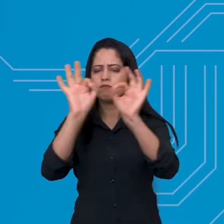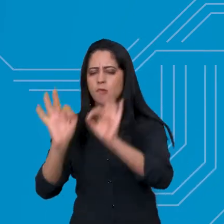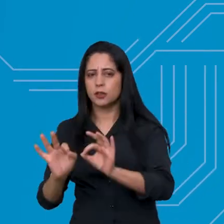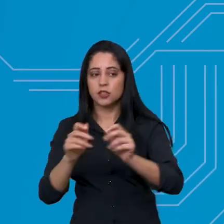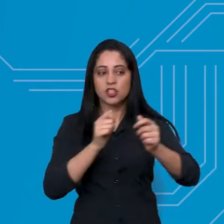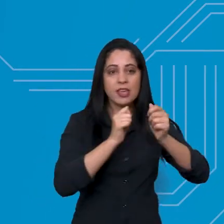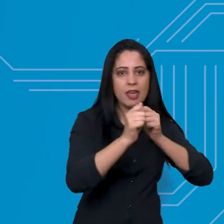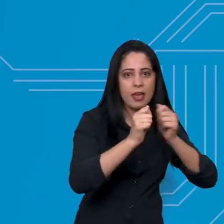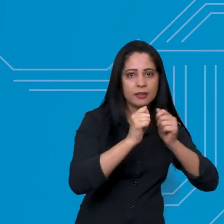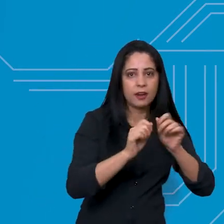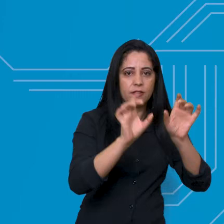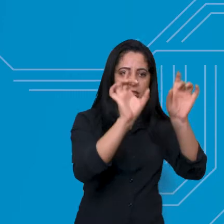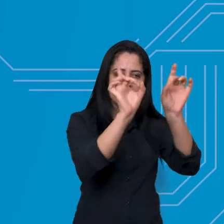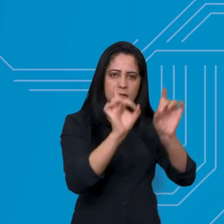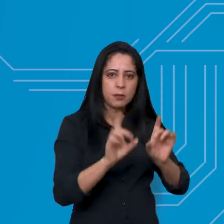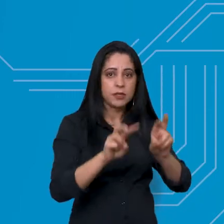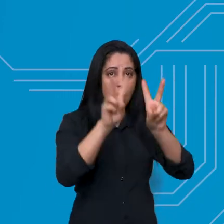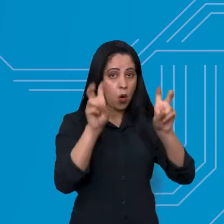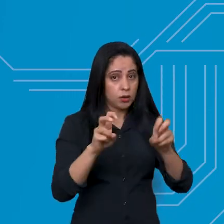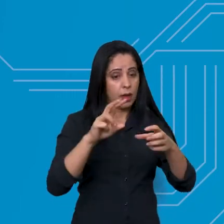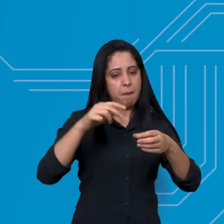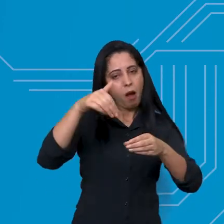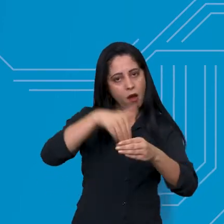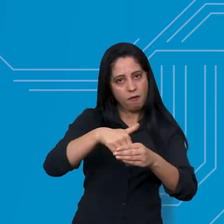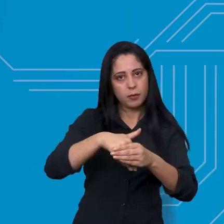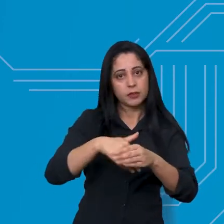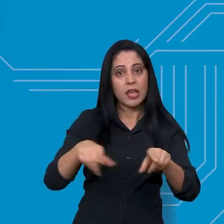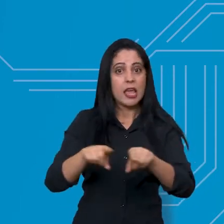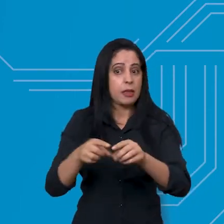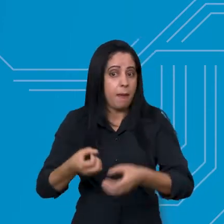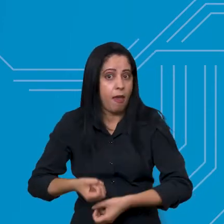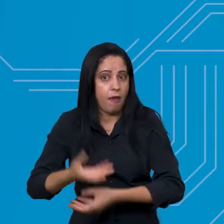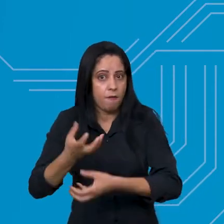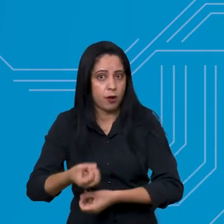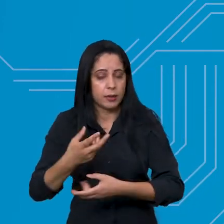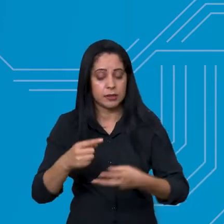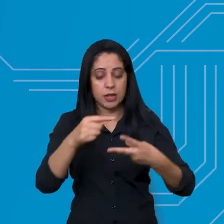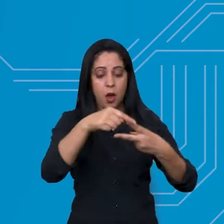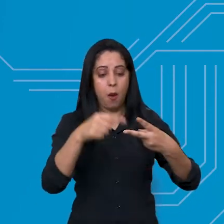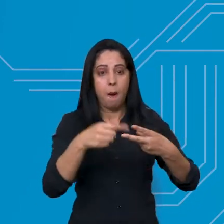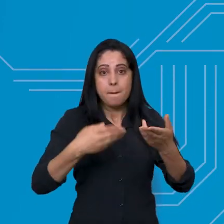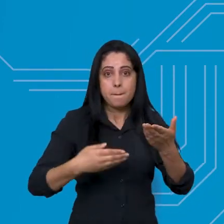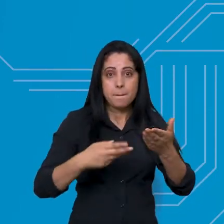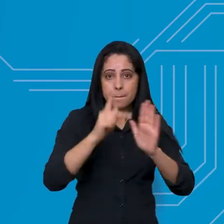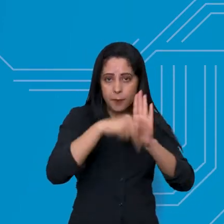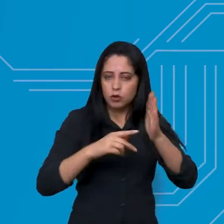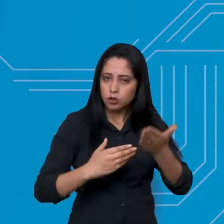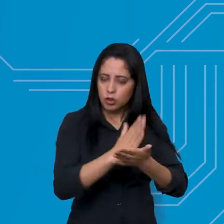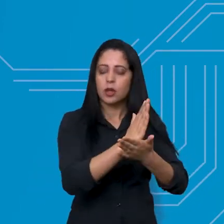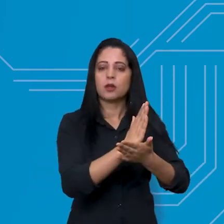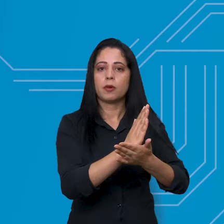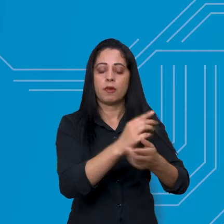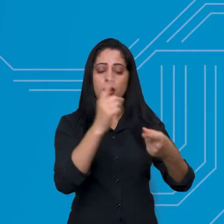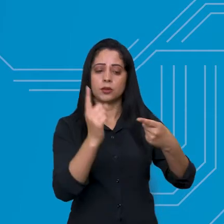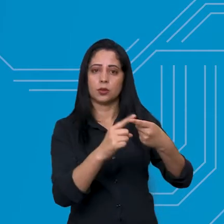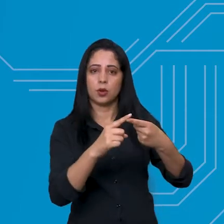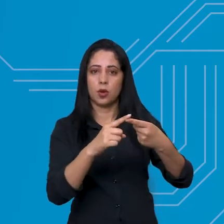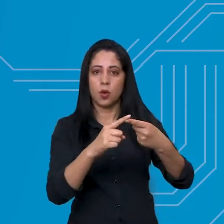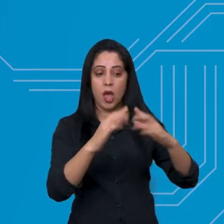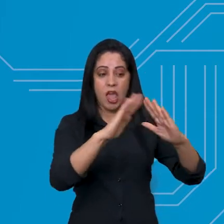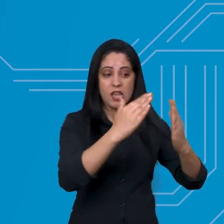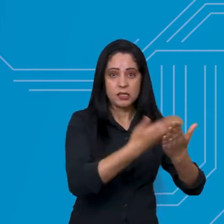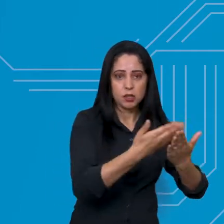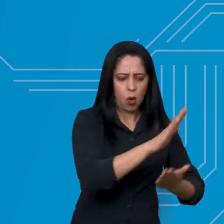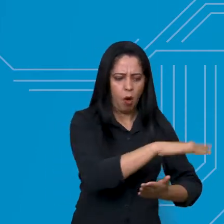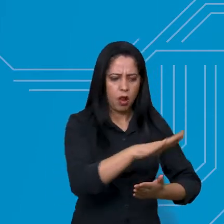uma matéria da nossa série especial sobre as eleições e também informações sobre 2 projetos aprovados na Câmara. Um que prevê